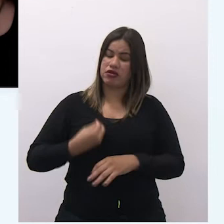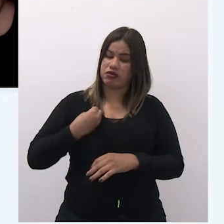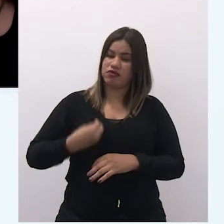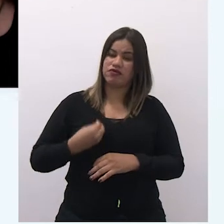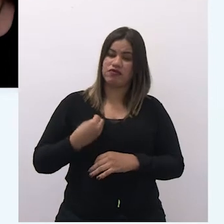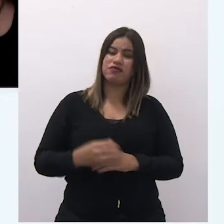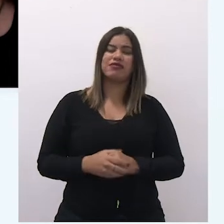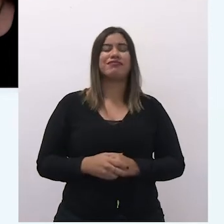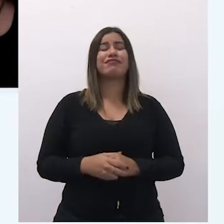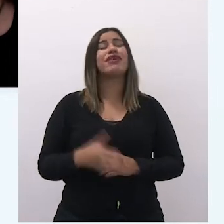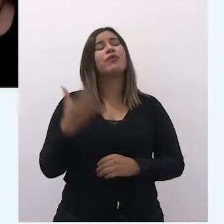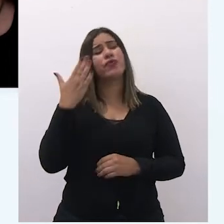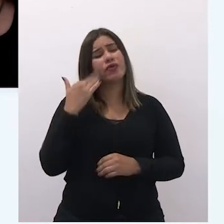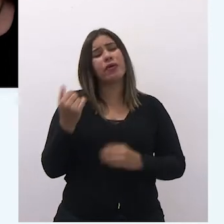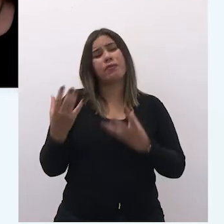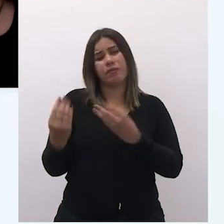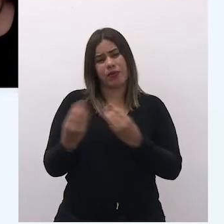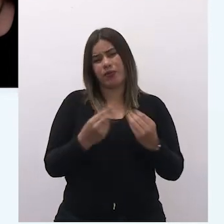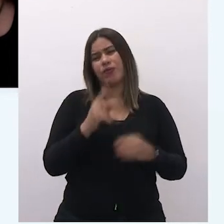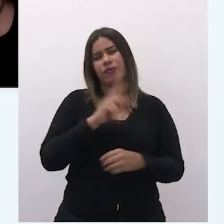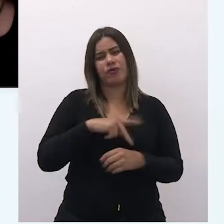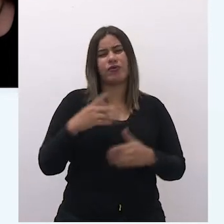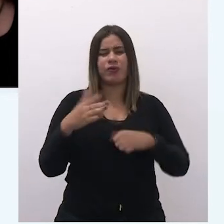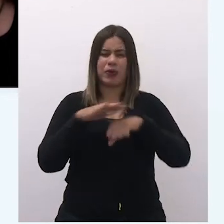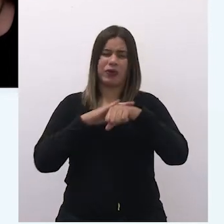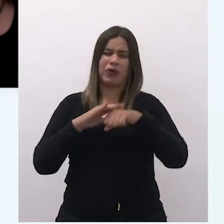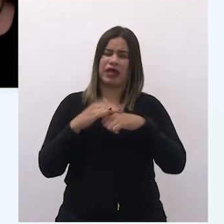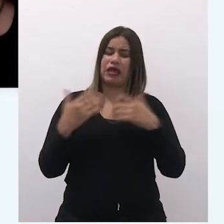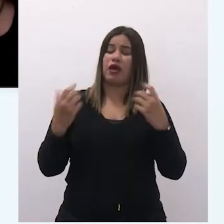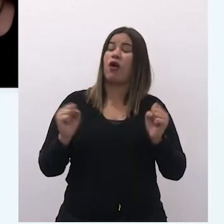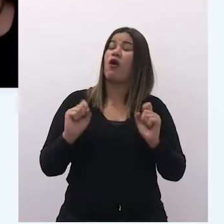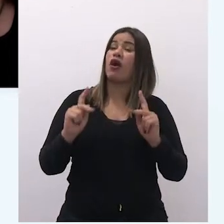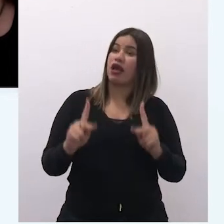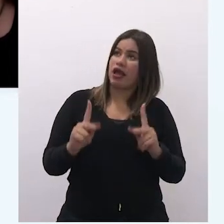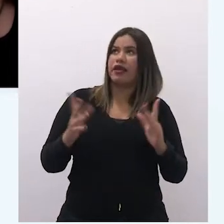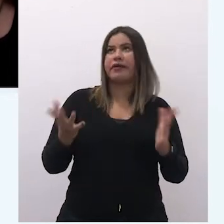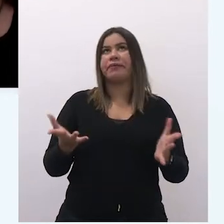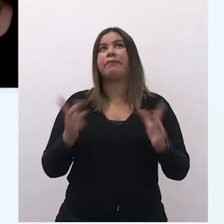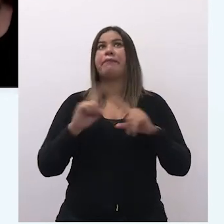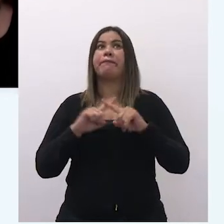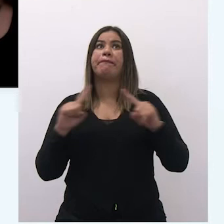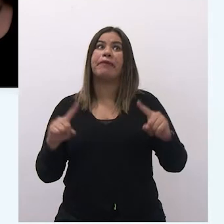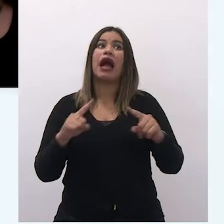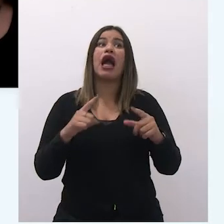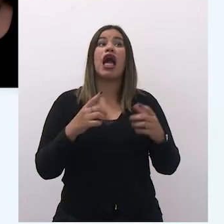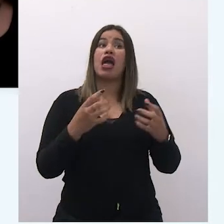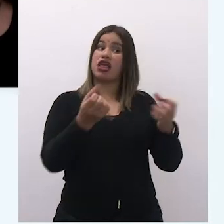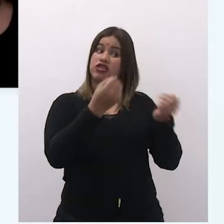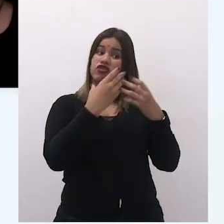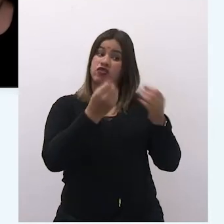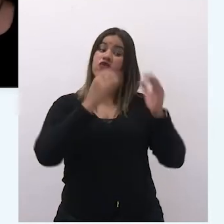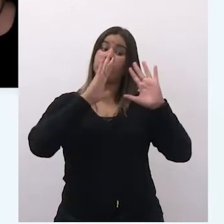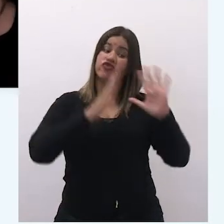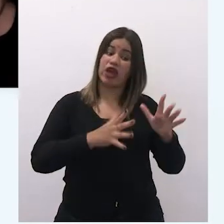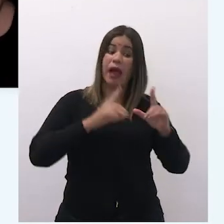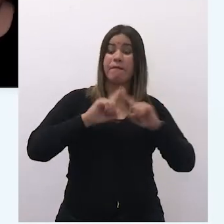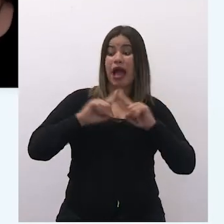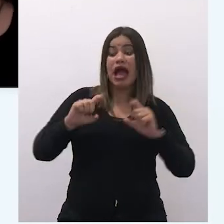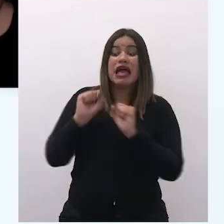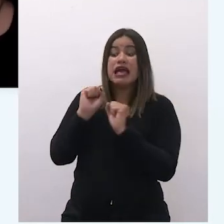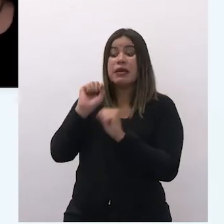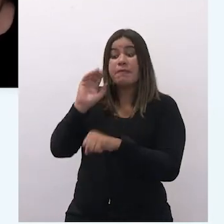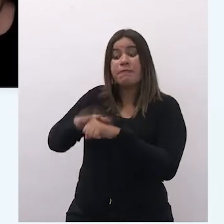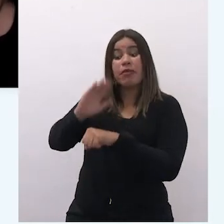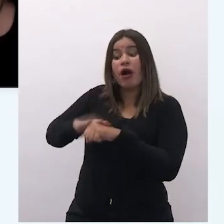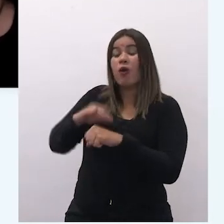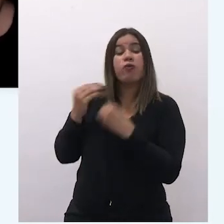sei que muitos educadores, às vezes, numa conversa, dizem assim, tá, mas e daí? Como é que eu materializo isso? Como é que eu concretizo isso na